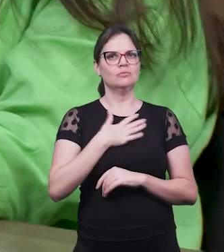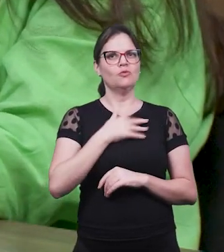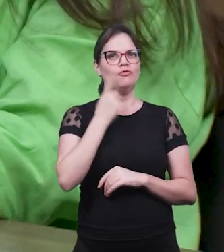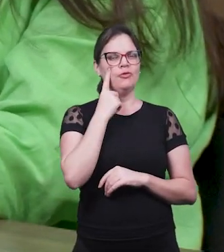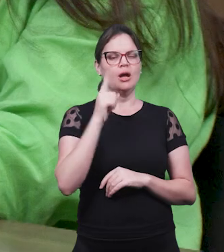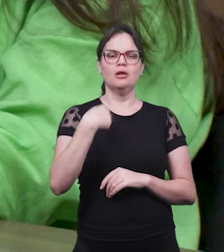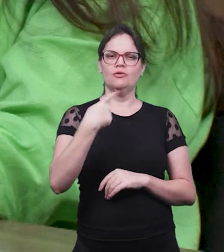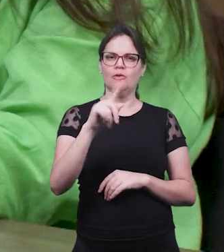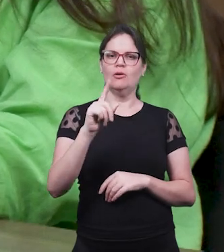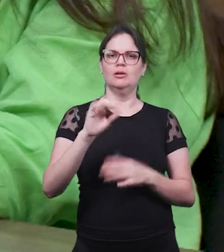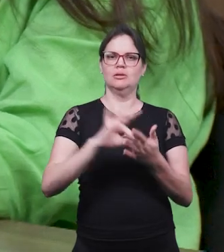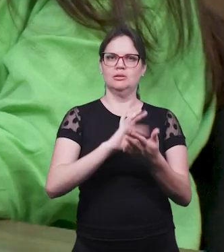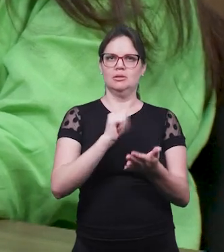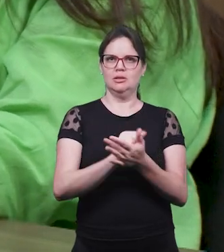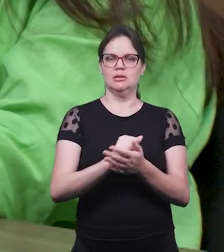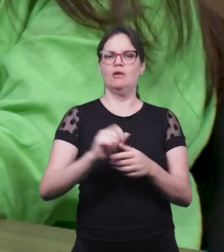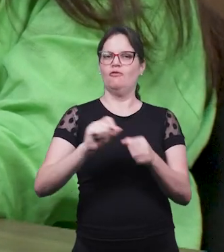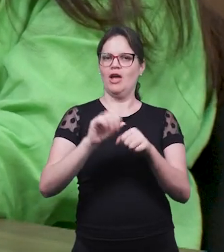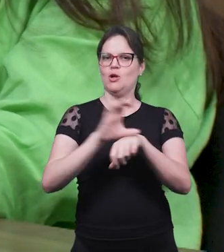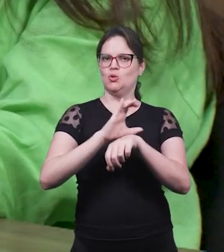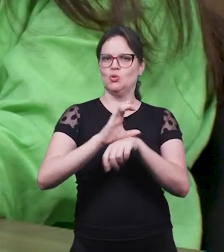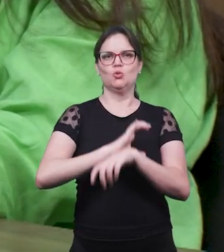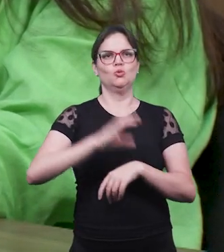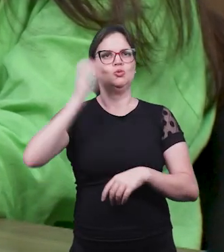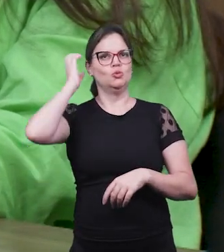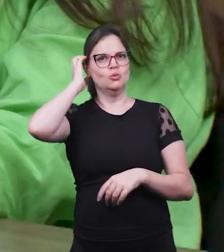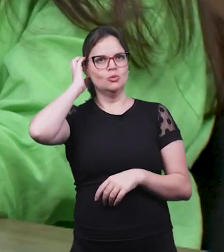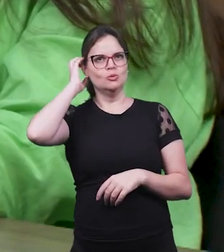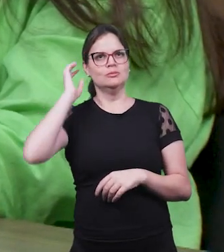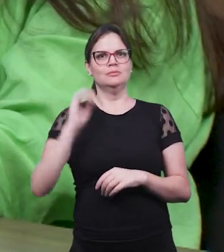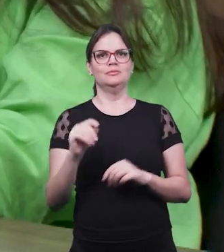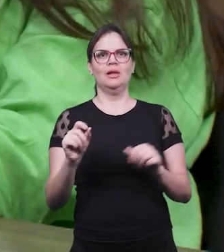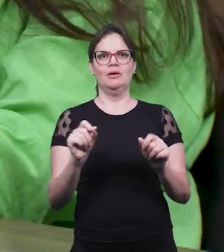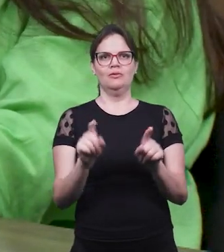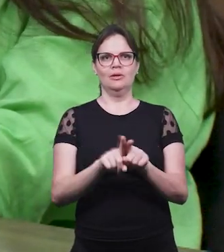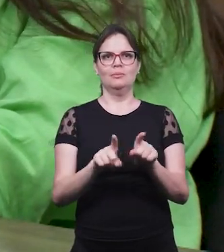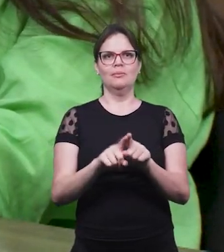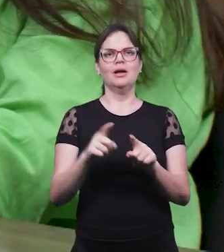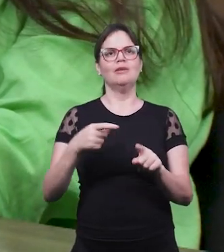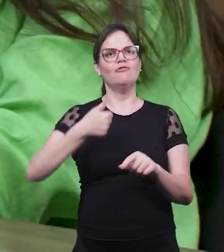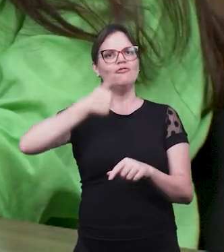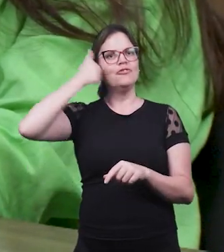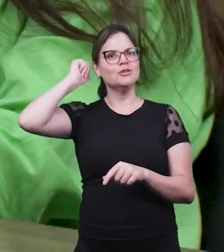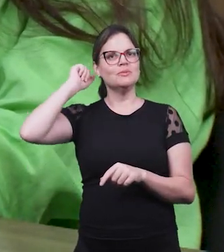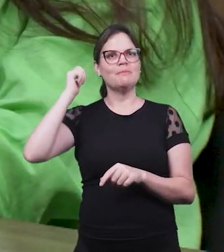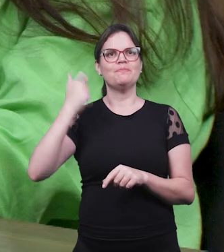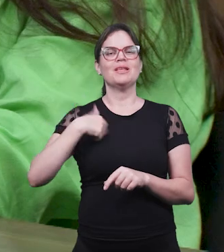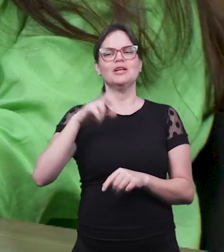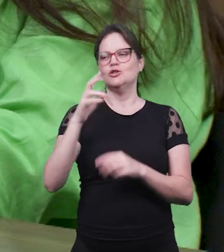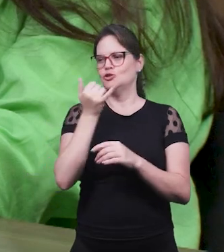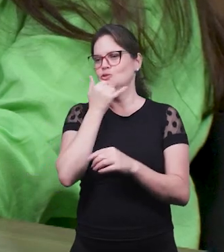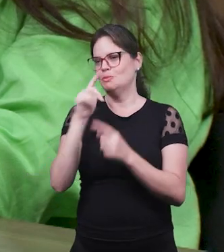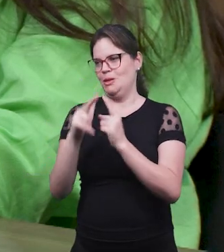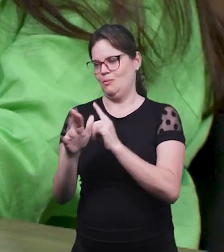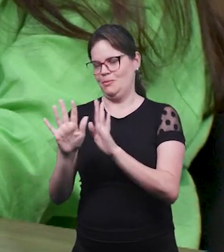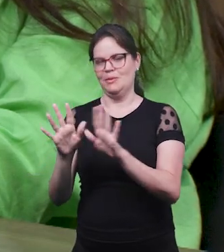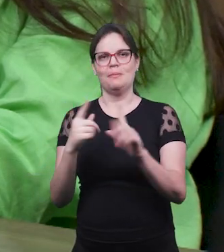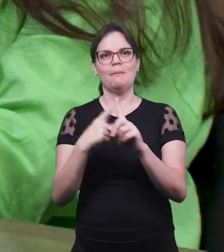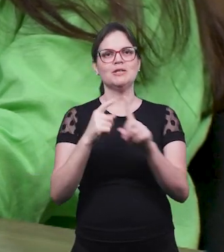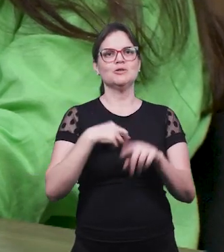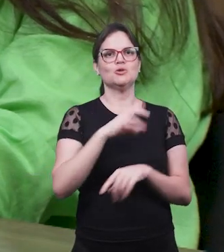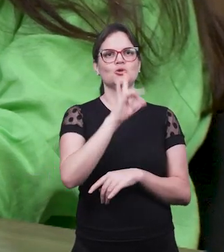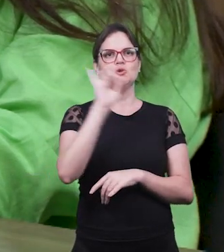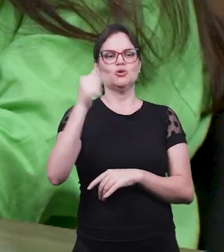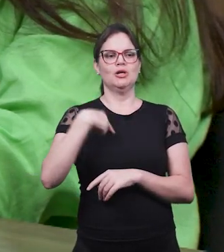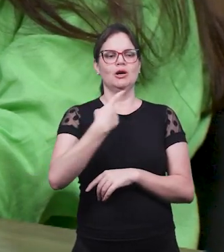ver. Aí ele foi, fez a inscrição, fez o curso de radialismo. Fiz o vestibular. Fez vestibular. Eu me lembro que no dia que nós fomos pegar o resultado, desculpa de interromper, Valéria, no dia que nós